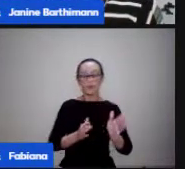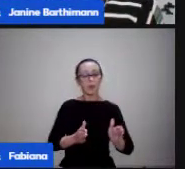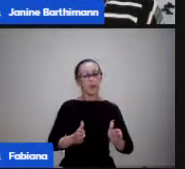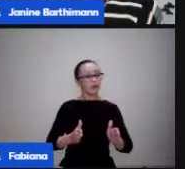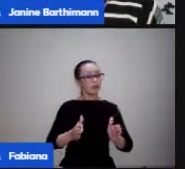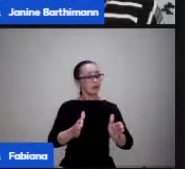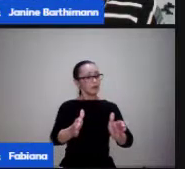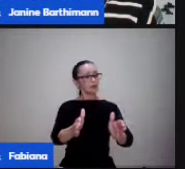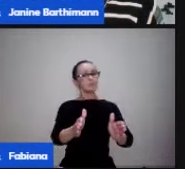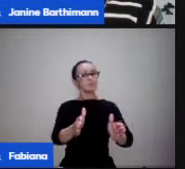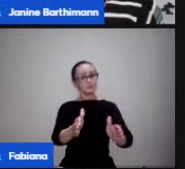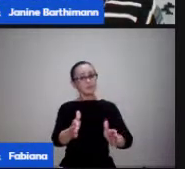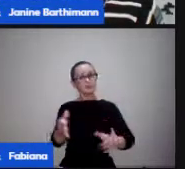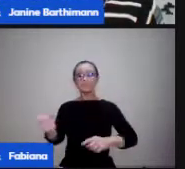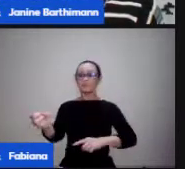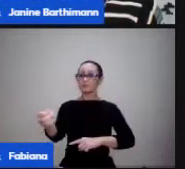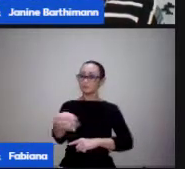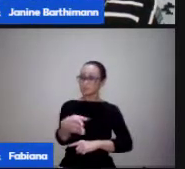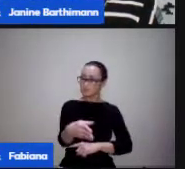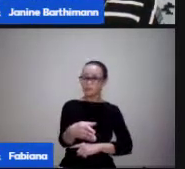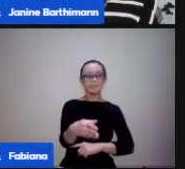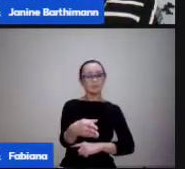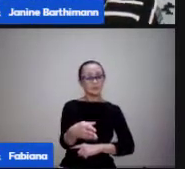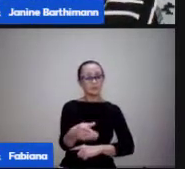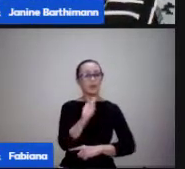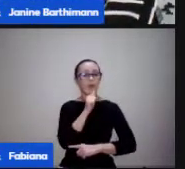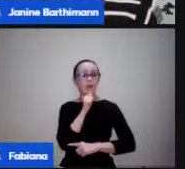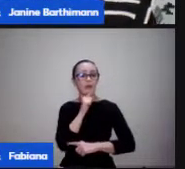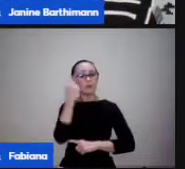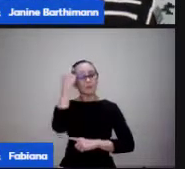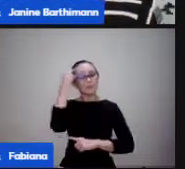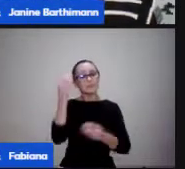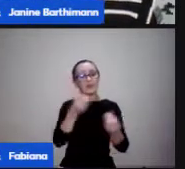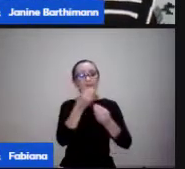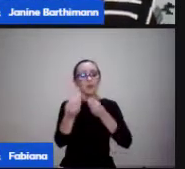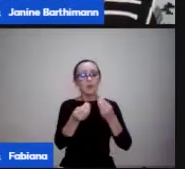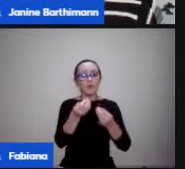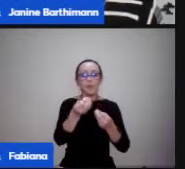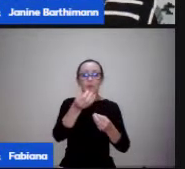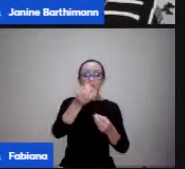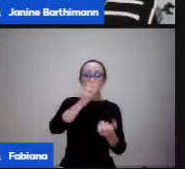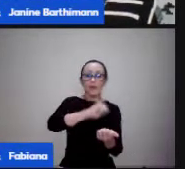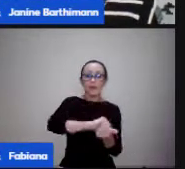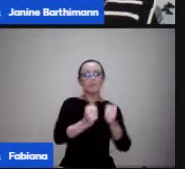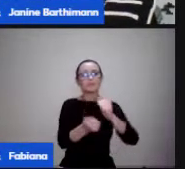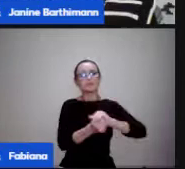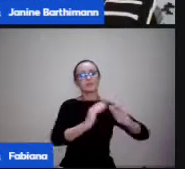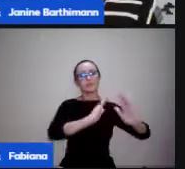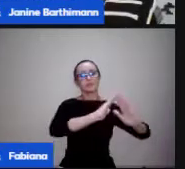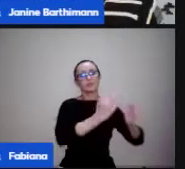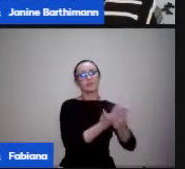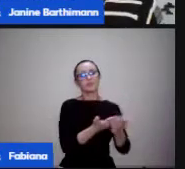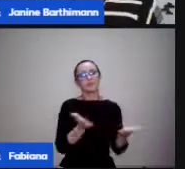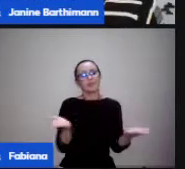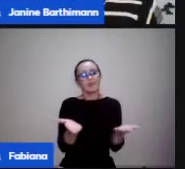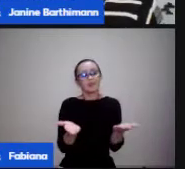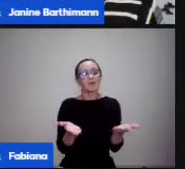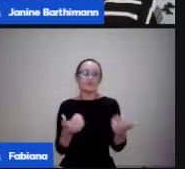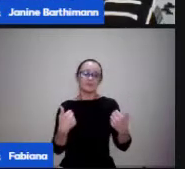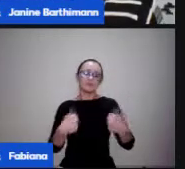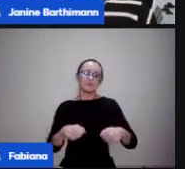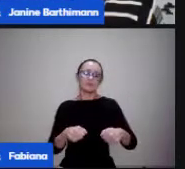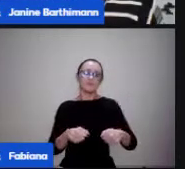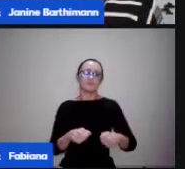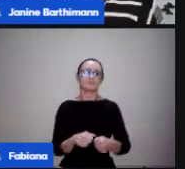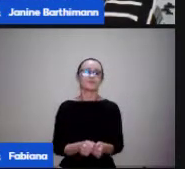conhecia, mas não pensávamos na escola, né? Ou que não era possível e agora é possível. E há momentos também que não